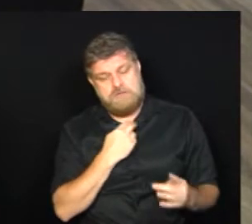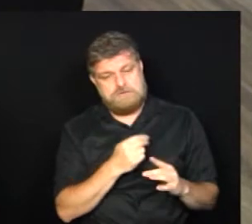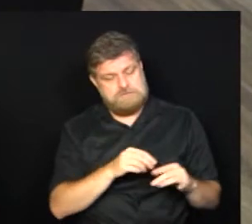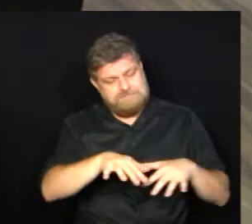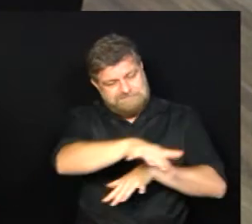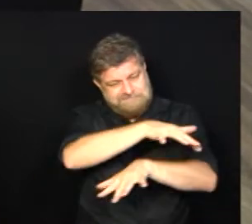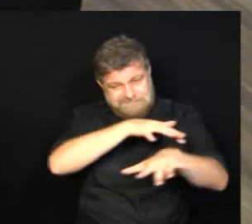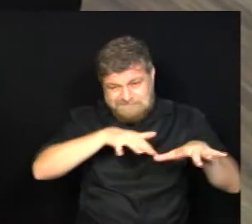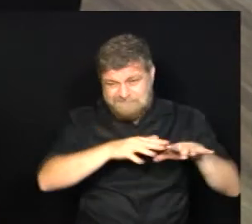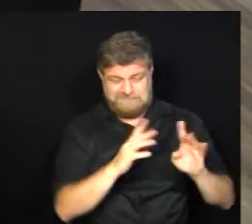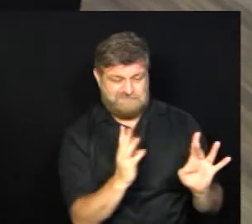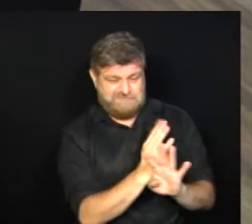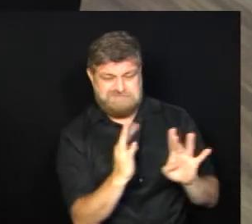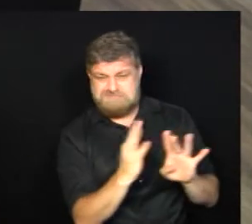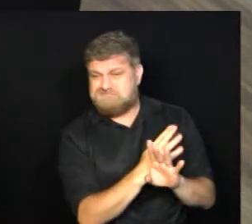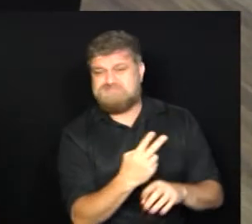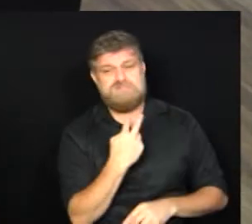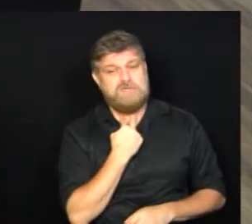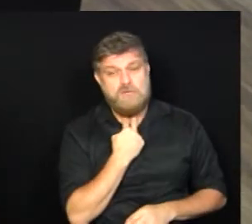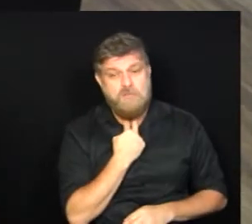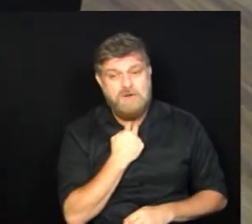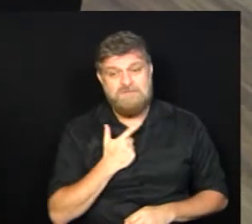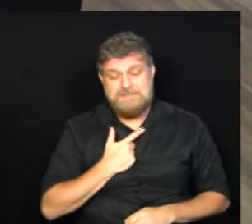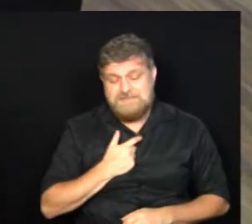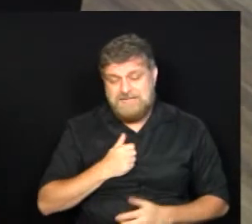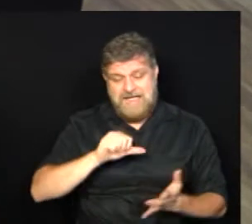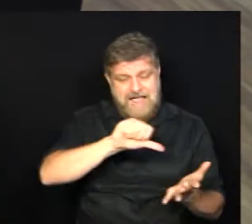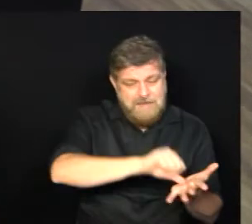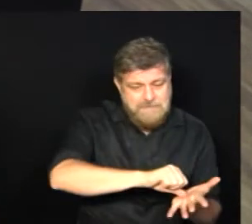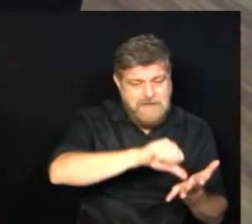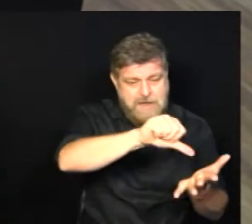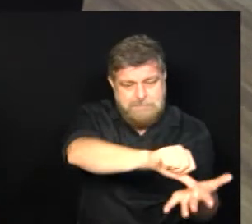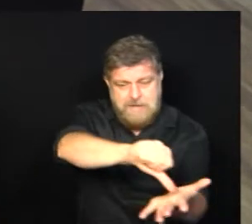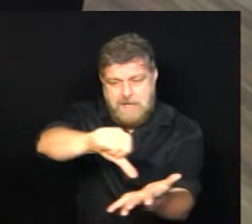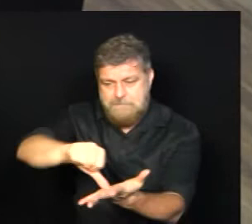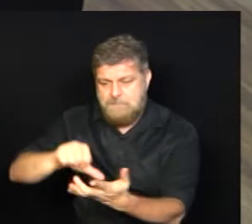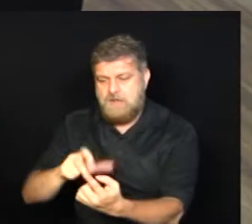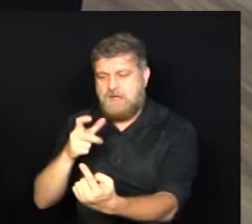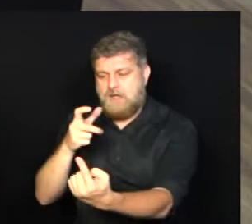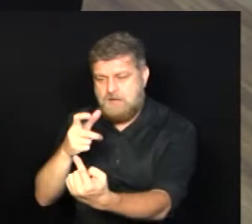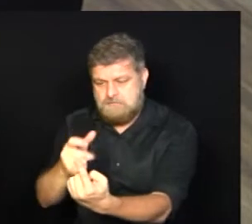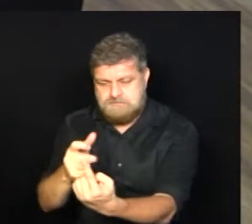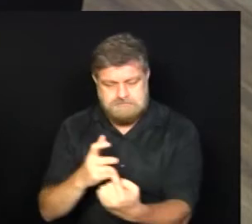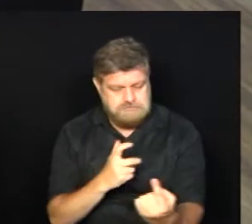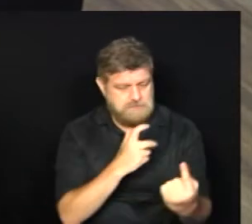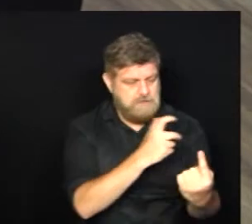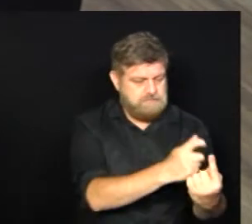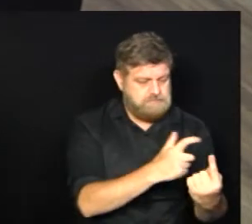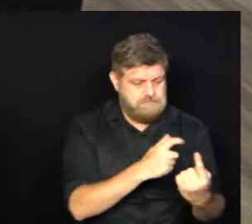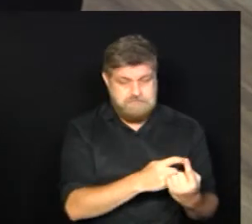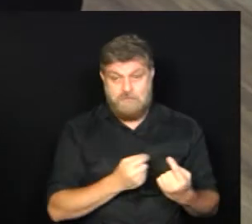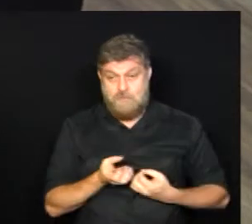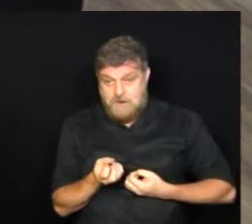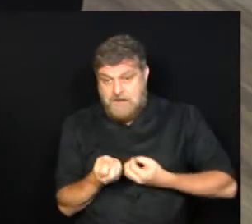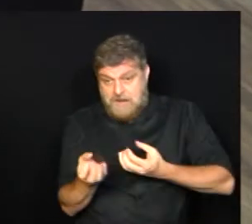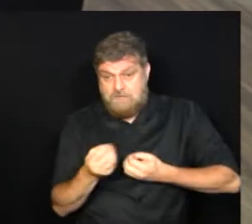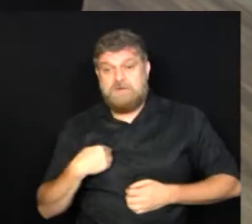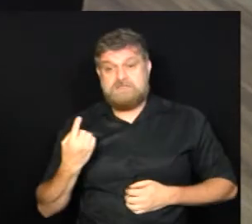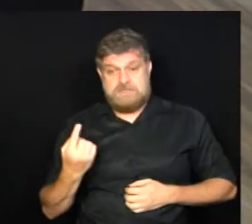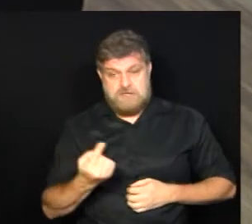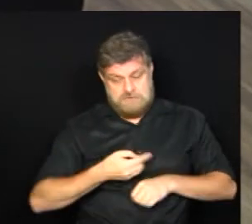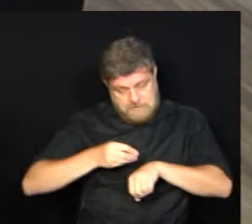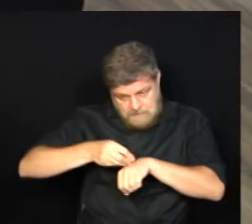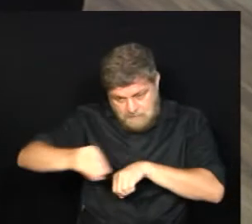um lugar específico para vacinação em cada região. E assim que nós tivermos esta informação, você aí de casa